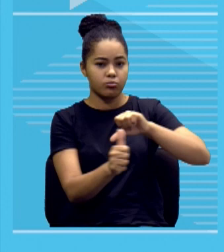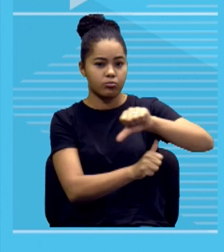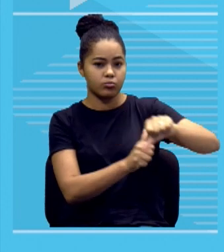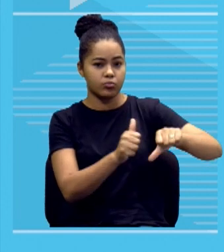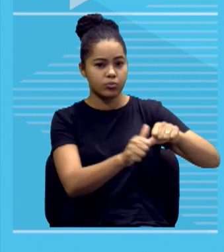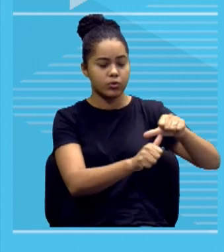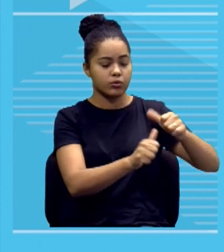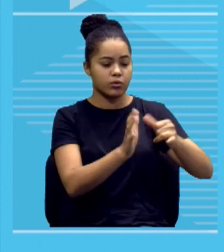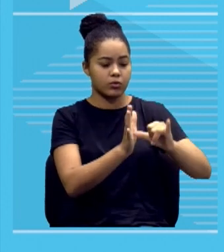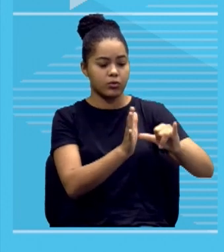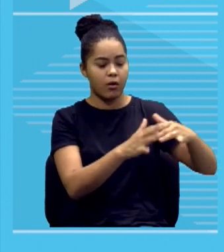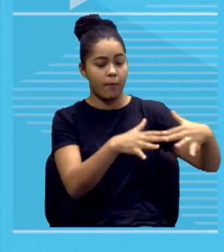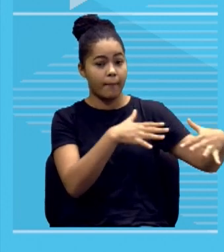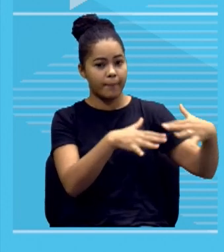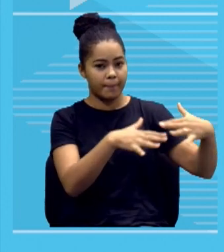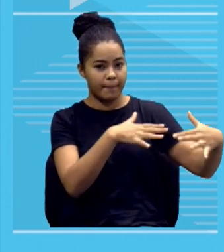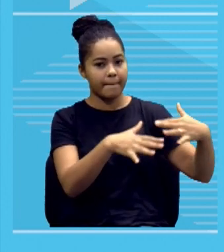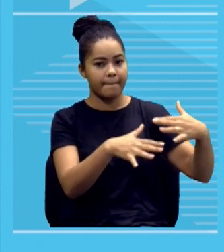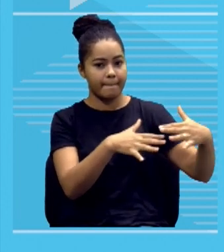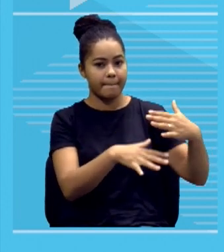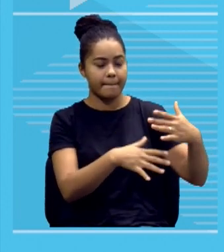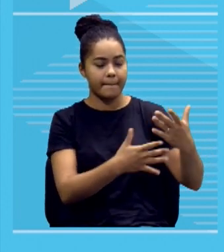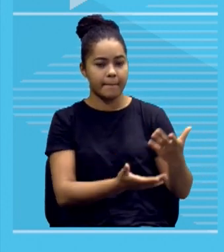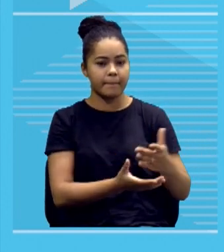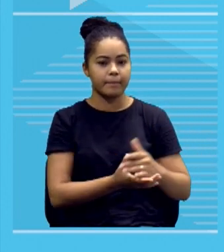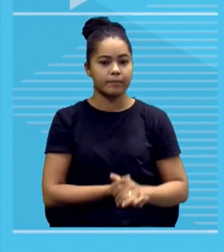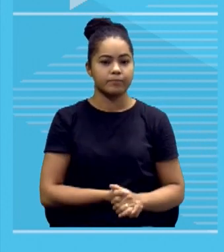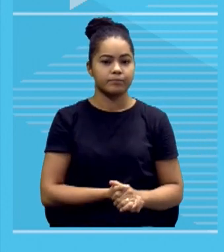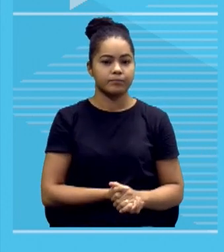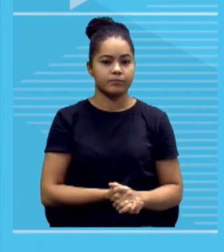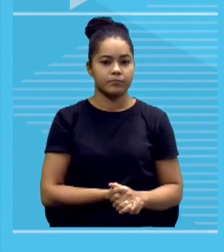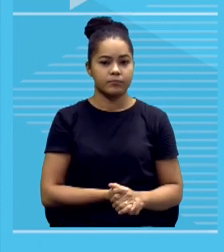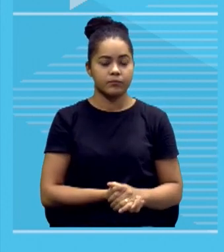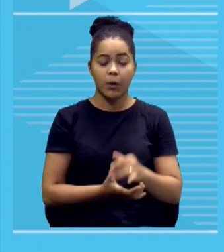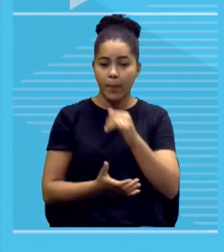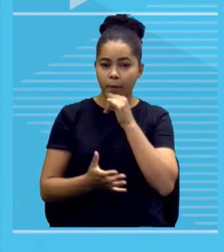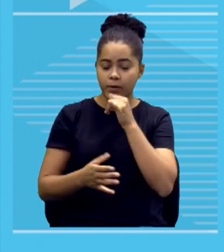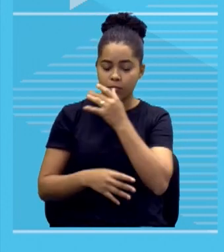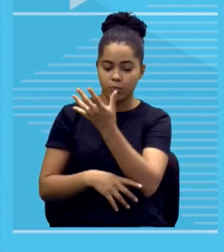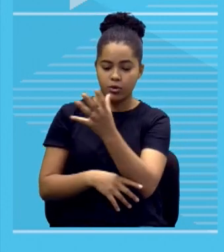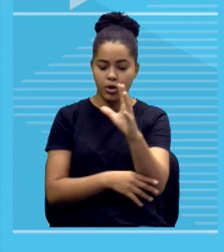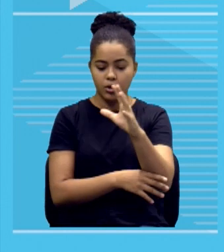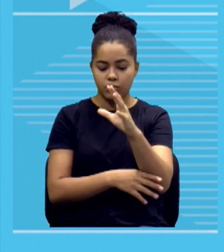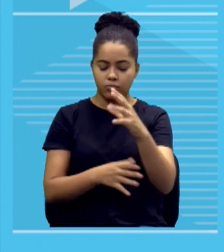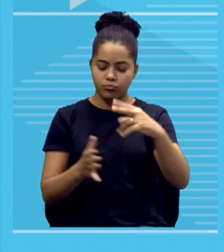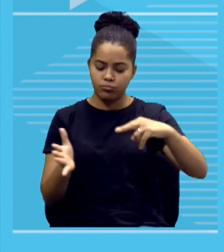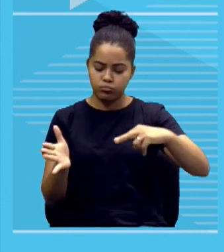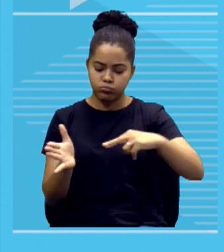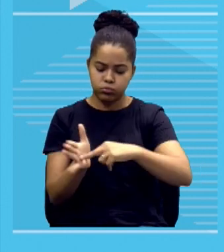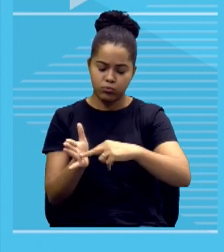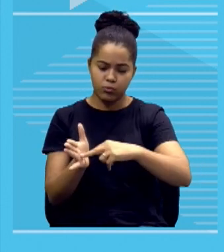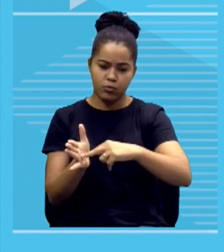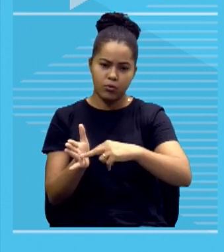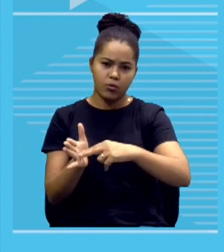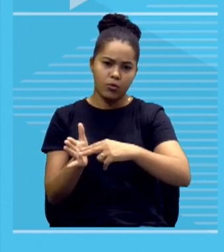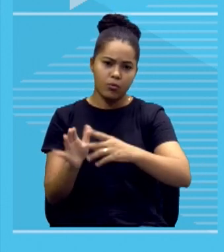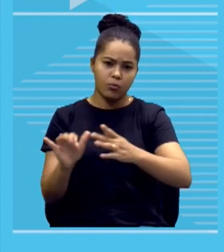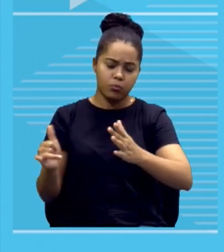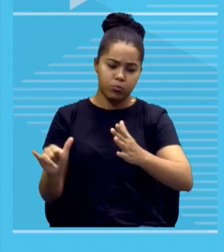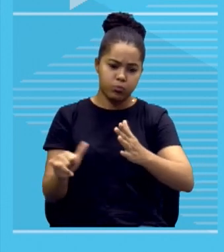é transformação de energia elétrica em energia mecânica. Porém, o motor do ventilador está esquentando.